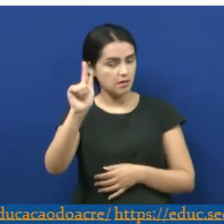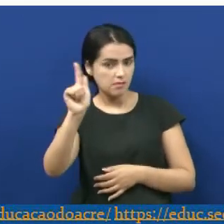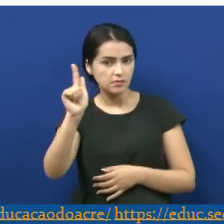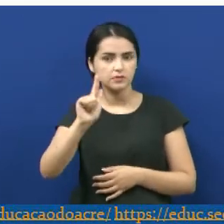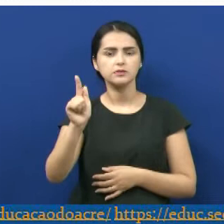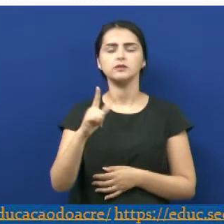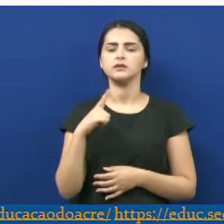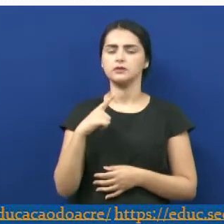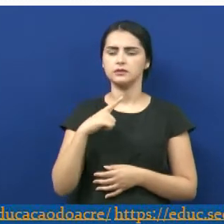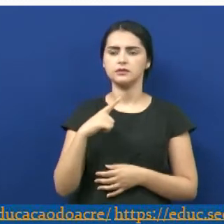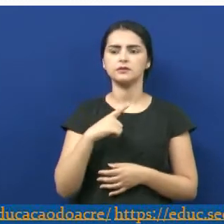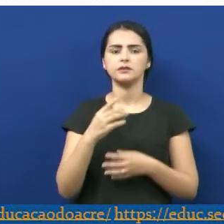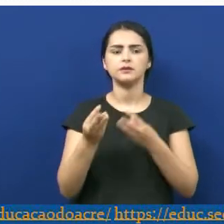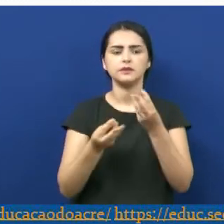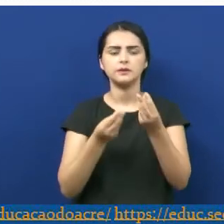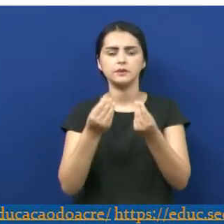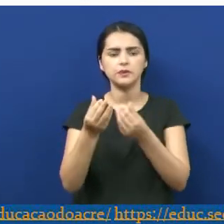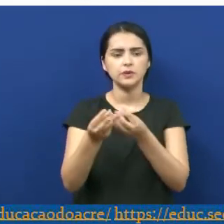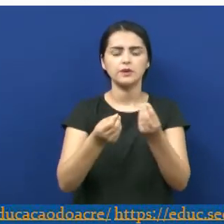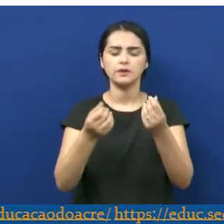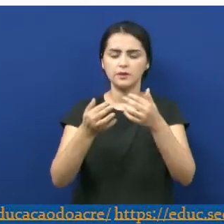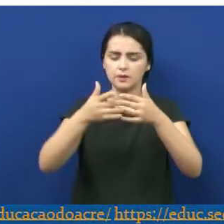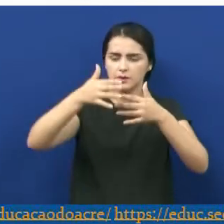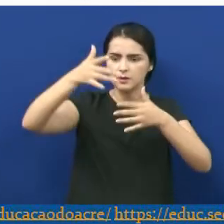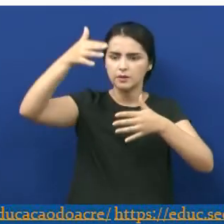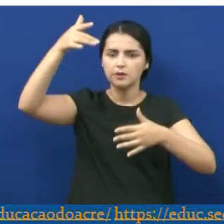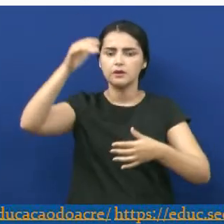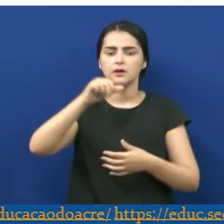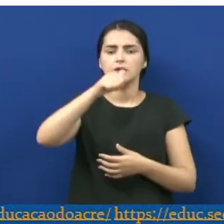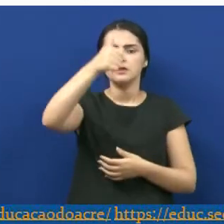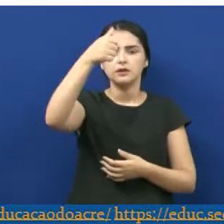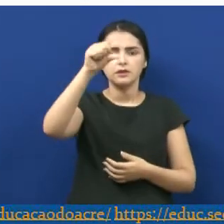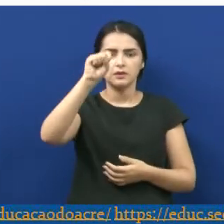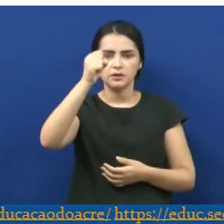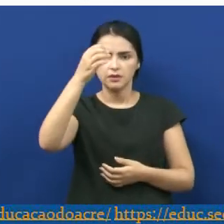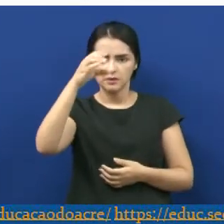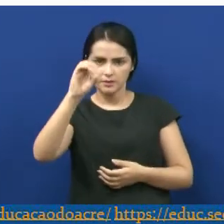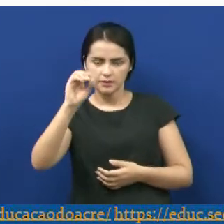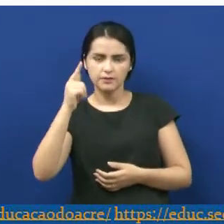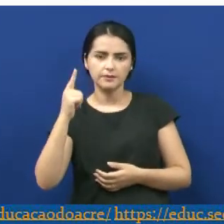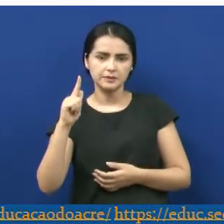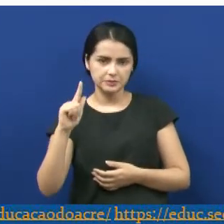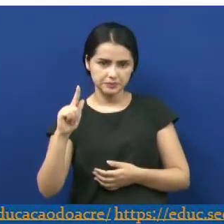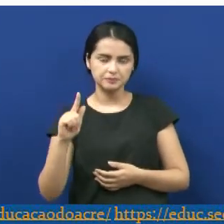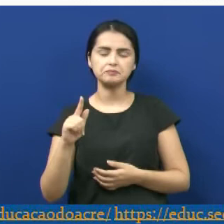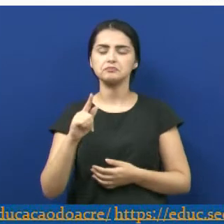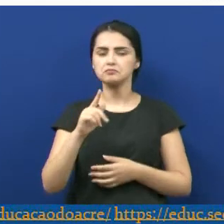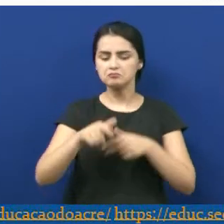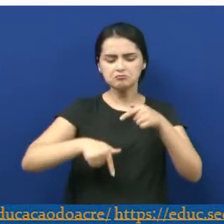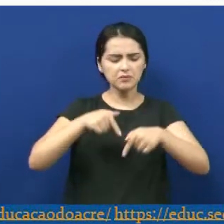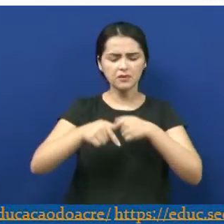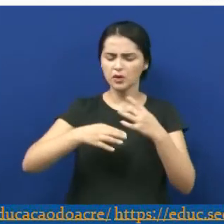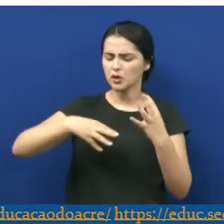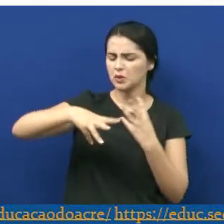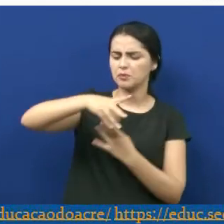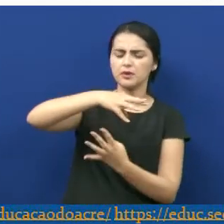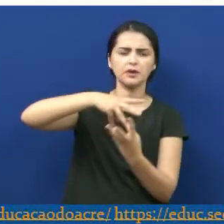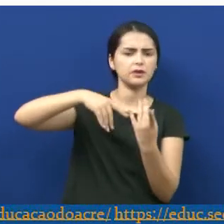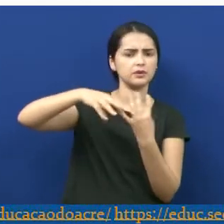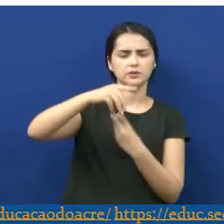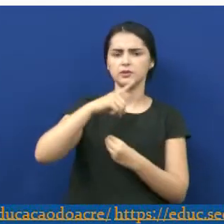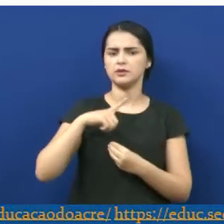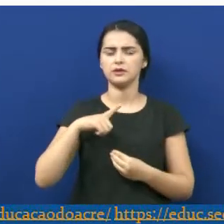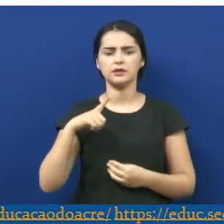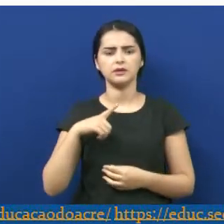tem, por exemplo, os resíduos da evaporação a 180 graus Celsius e toda a composição química dessa água, o